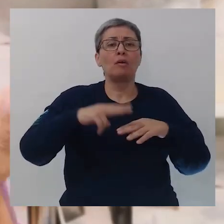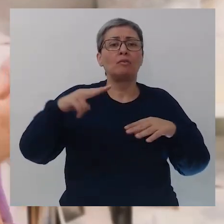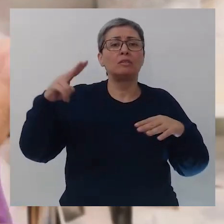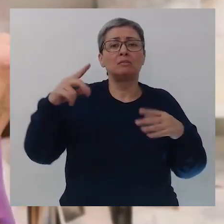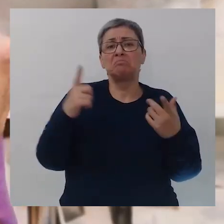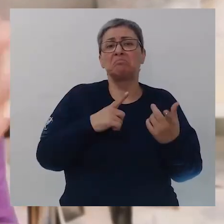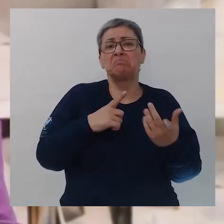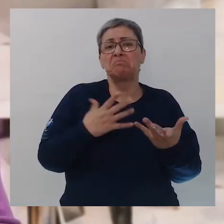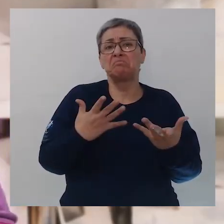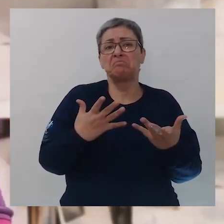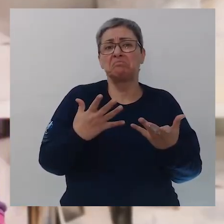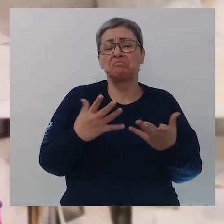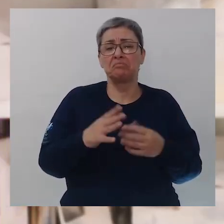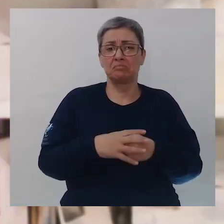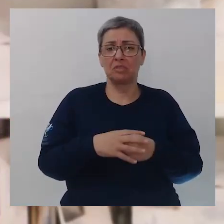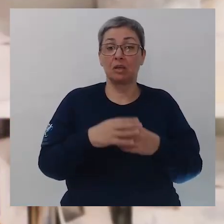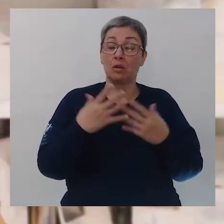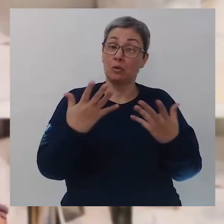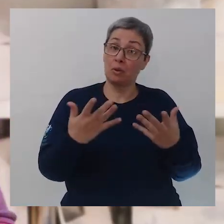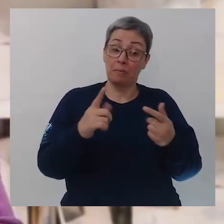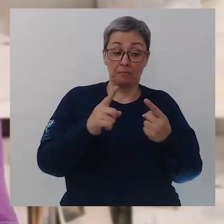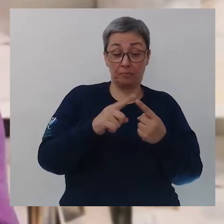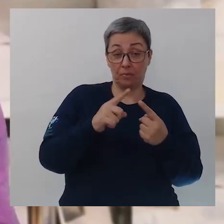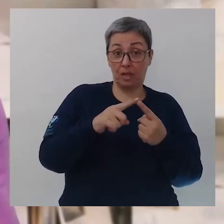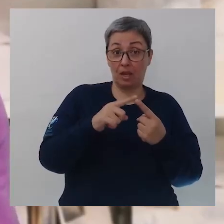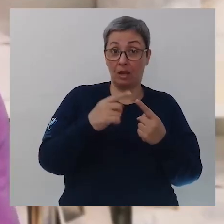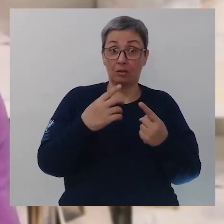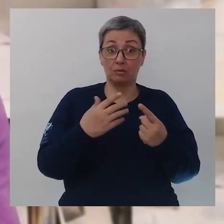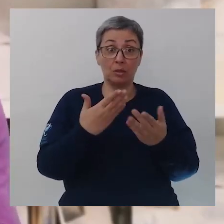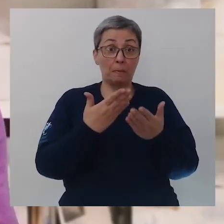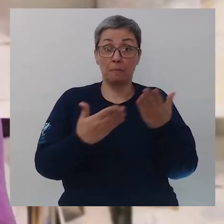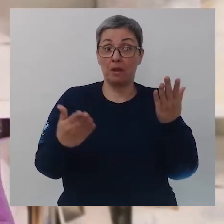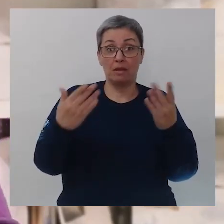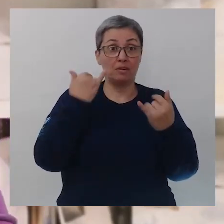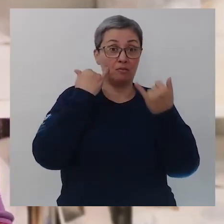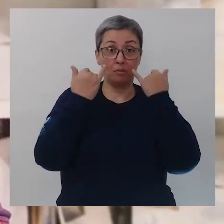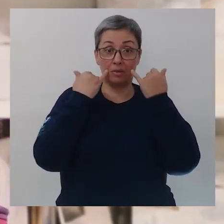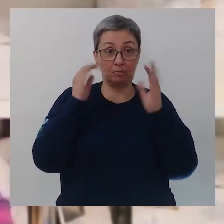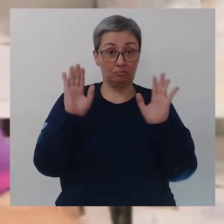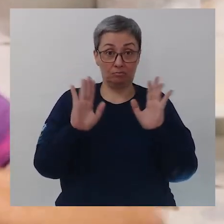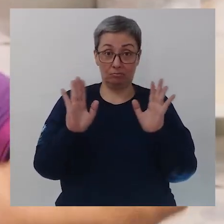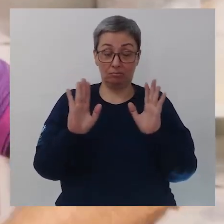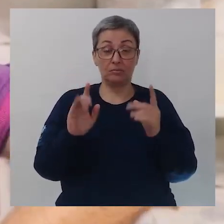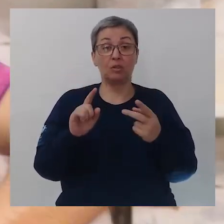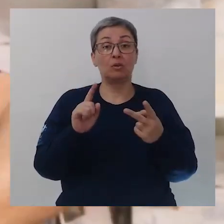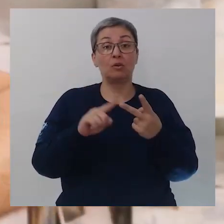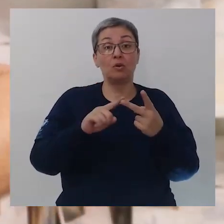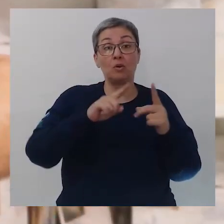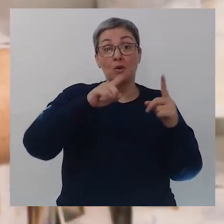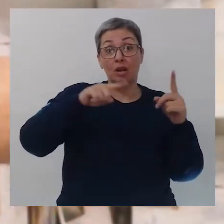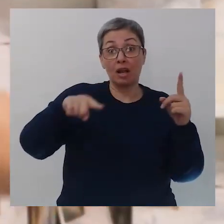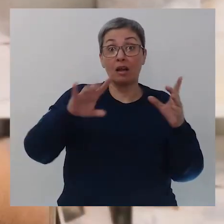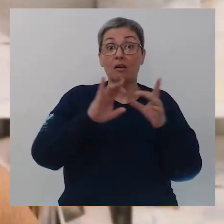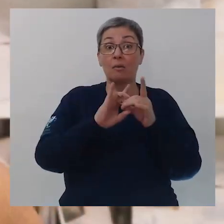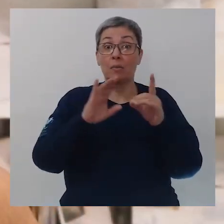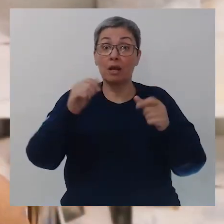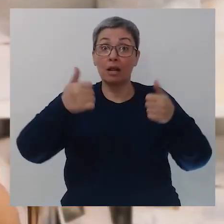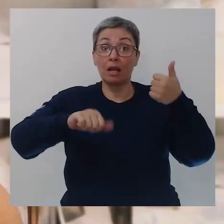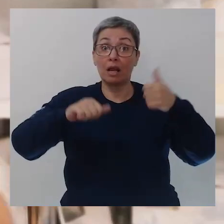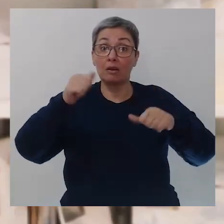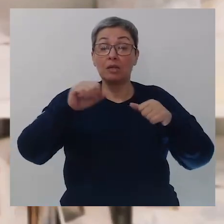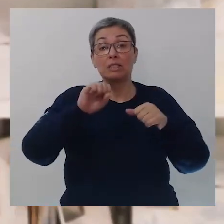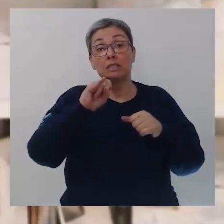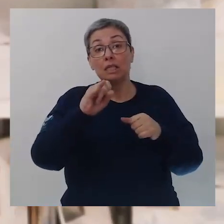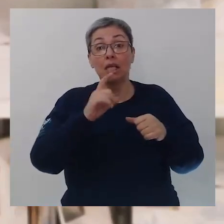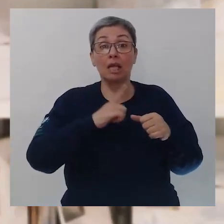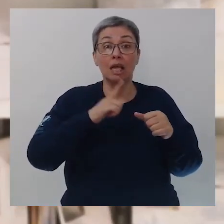eu tenho? Bom, uma das vantagens é que você não perde informação, né? O gráfico ele permite analisar se